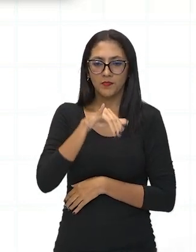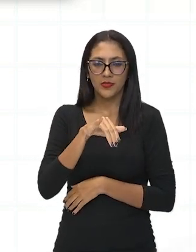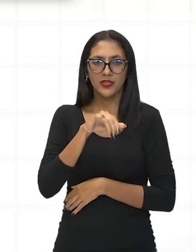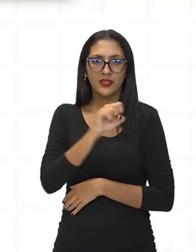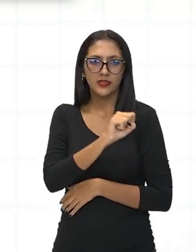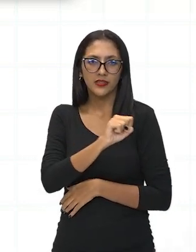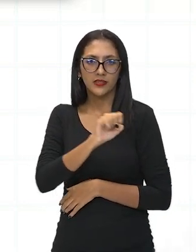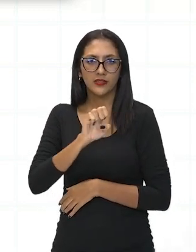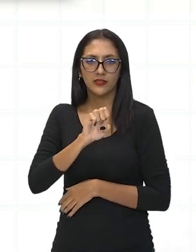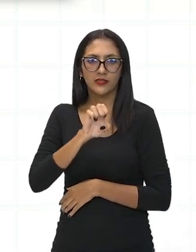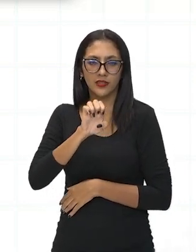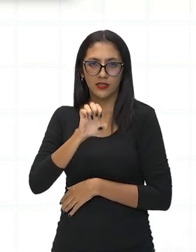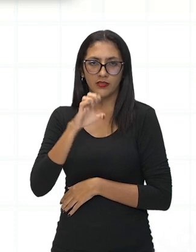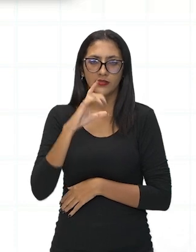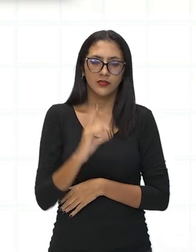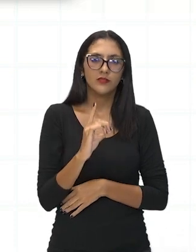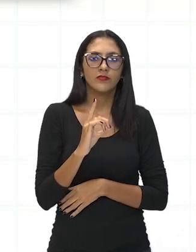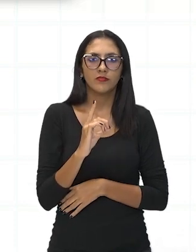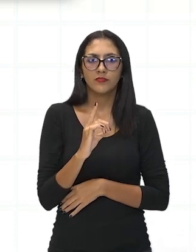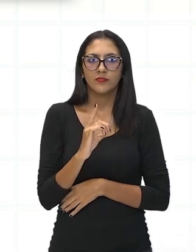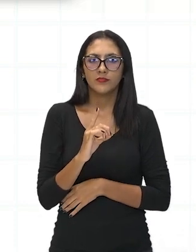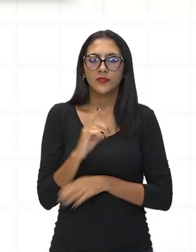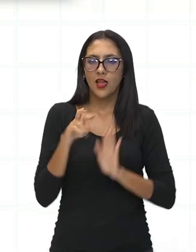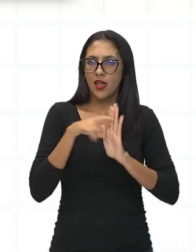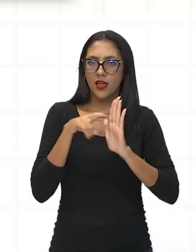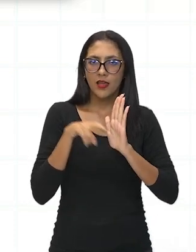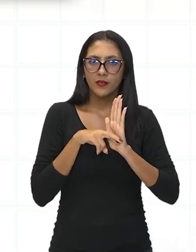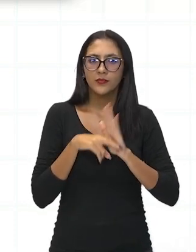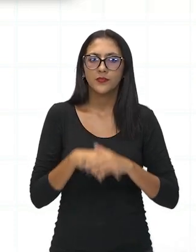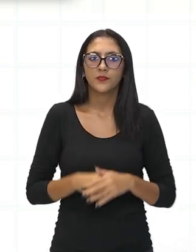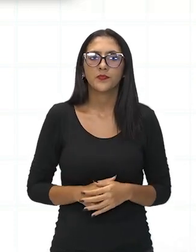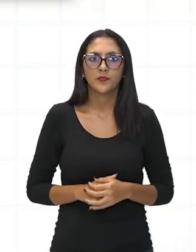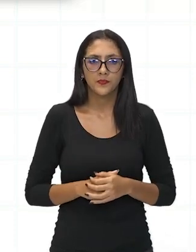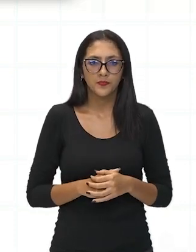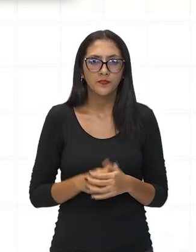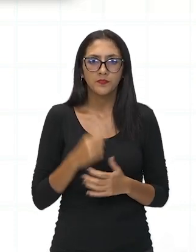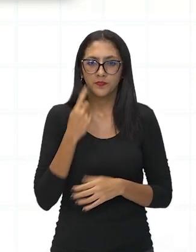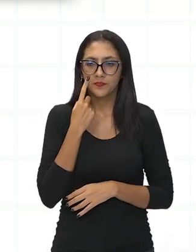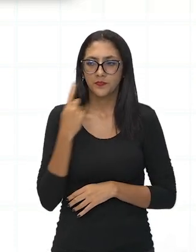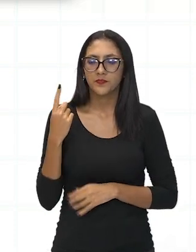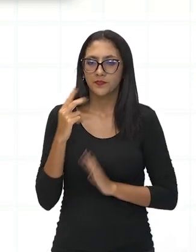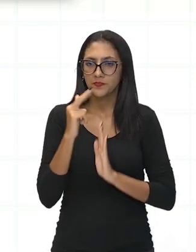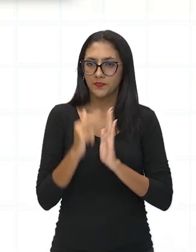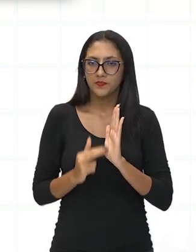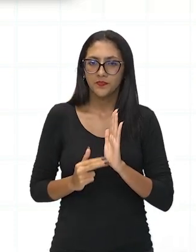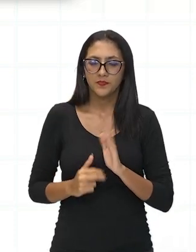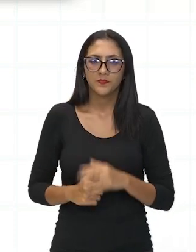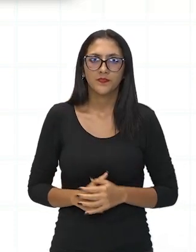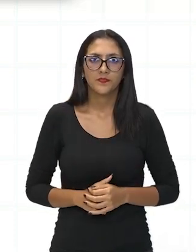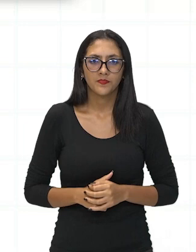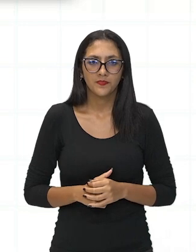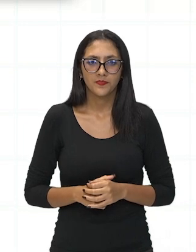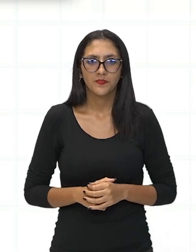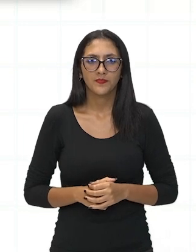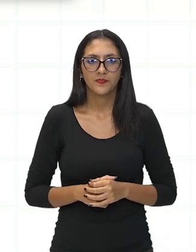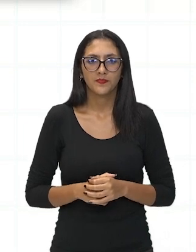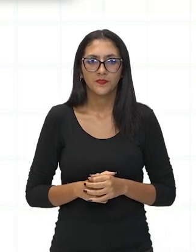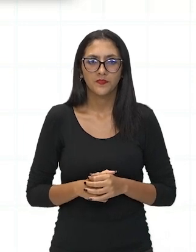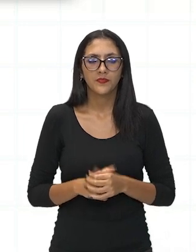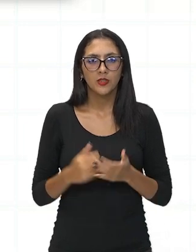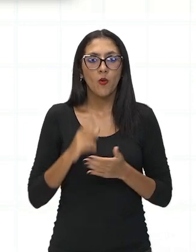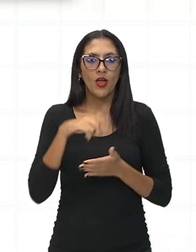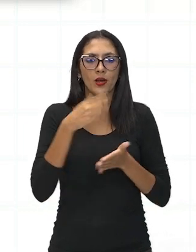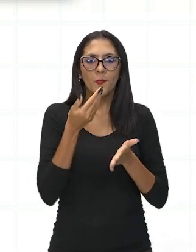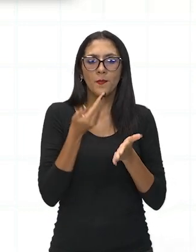geral, acrescenta o ed. Ficou assim, he missed the bus because he. Então, ele perdeu o